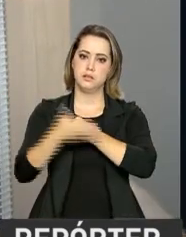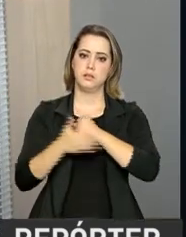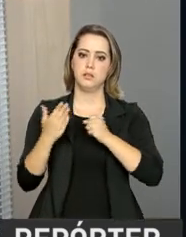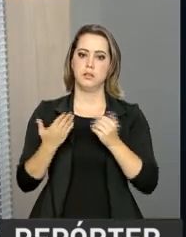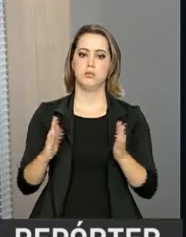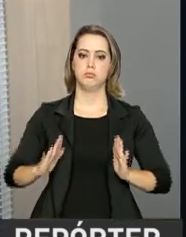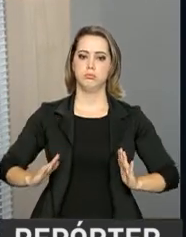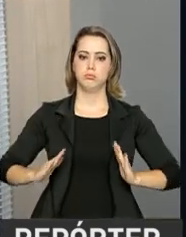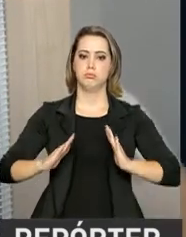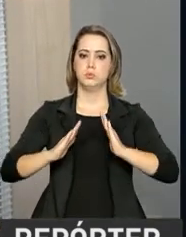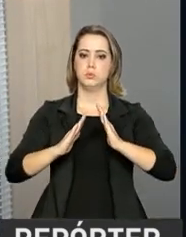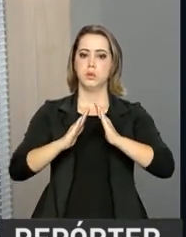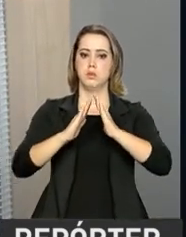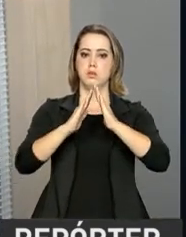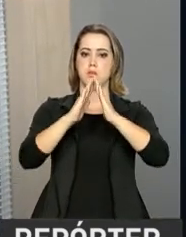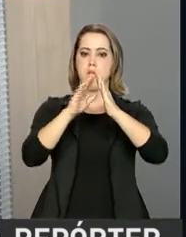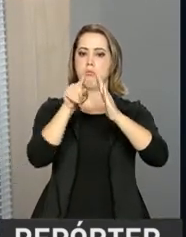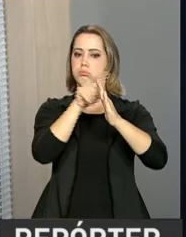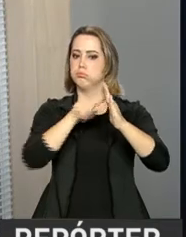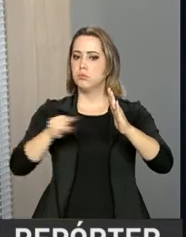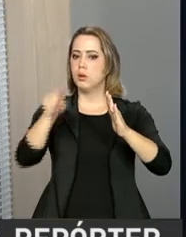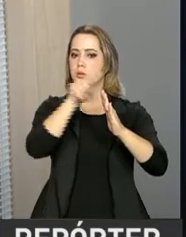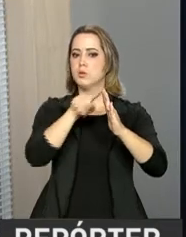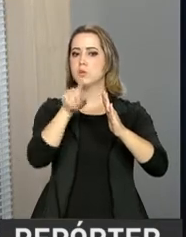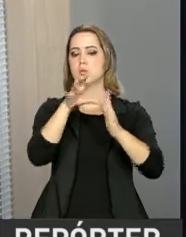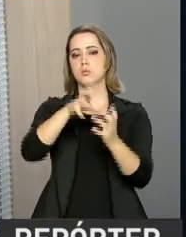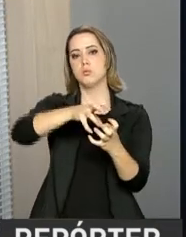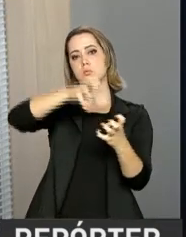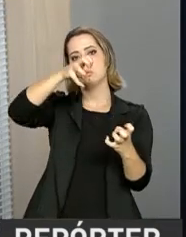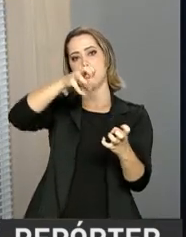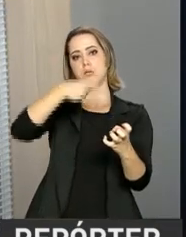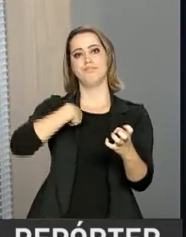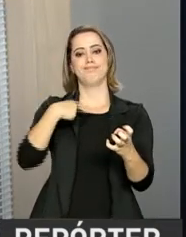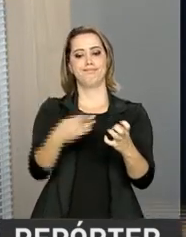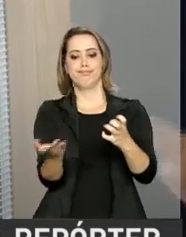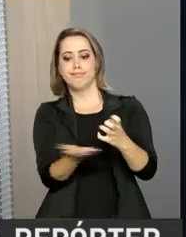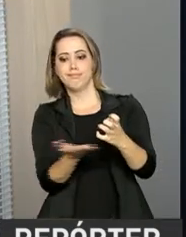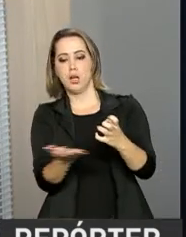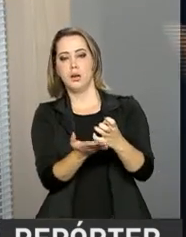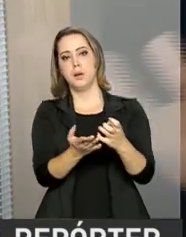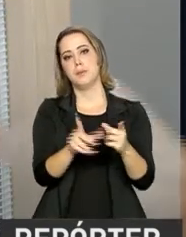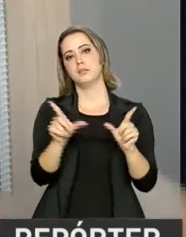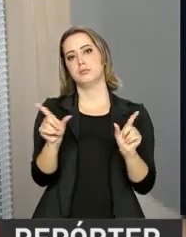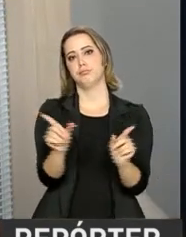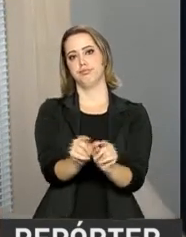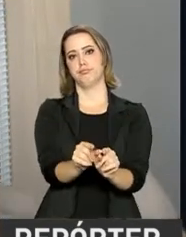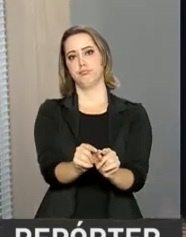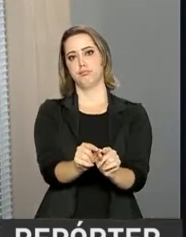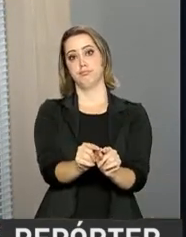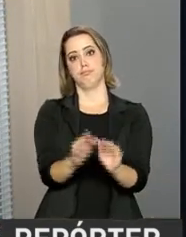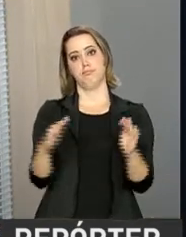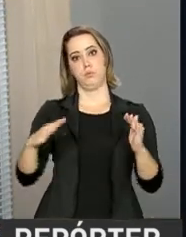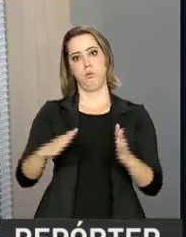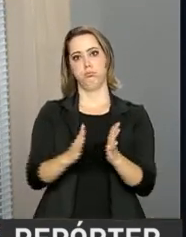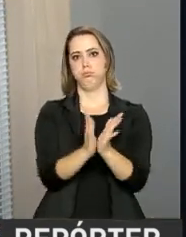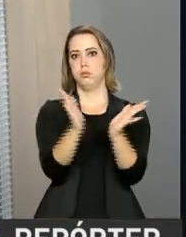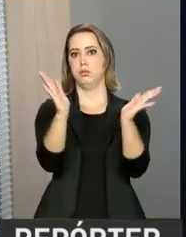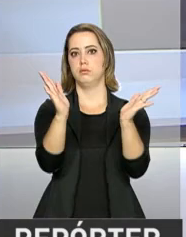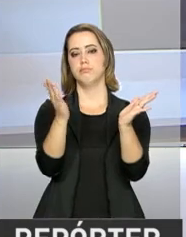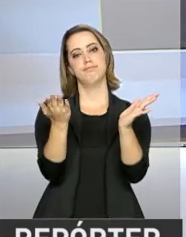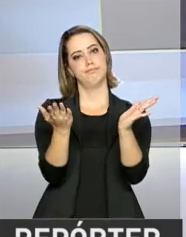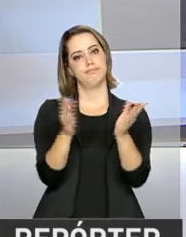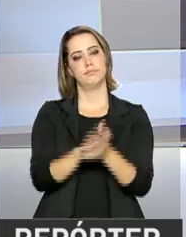topo, que são né, a população mais envelhecida, a base encolhe, ela não dá conta, e o topo alarga, ela não dá conta de